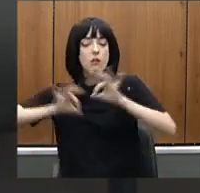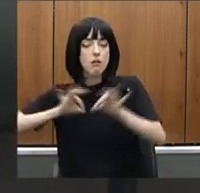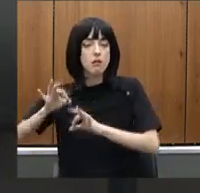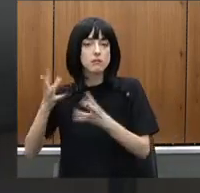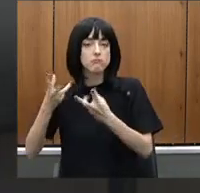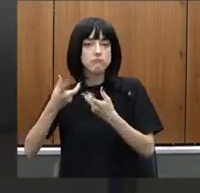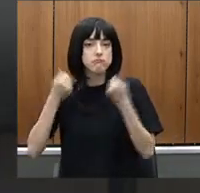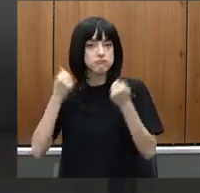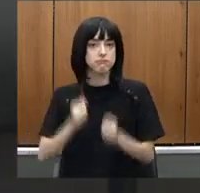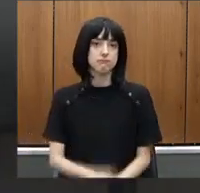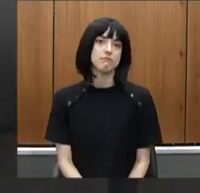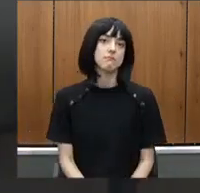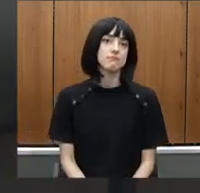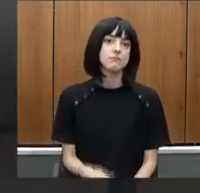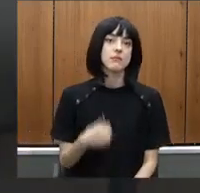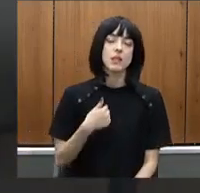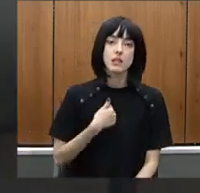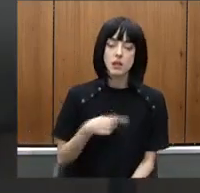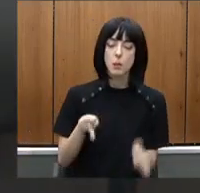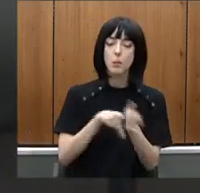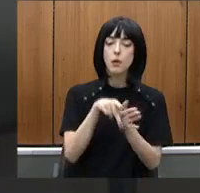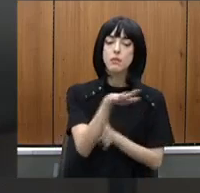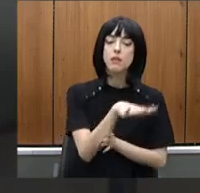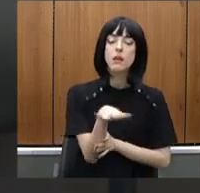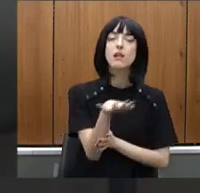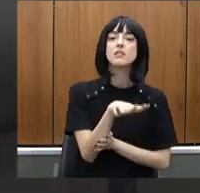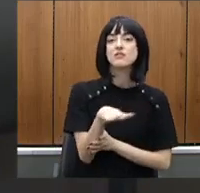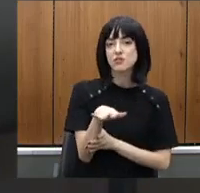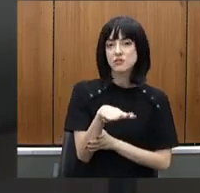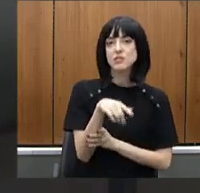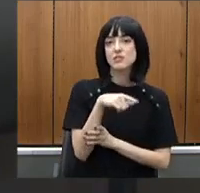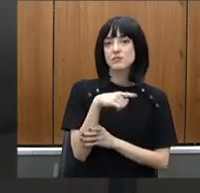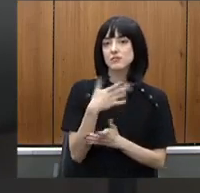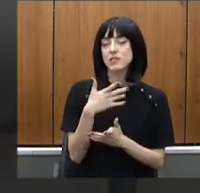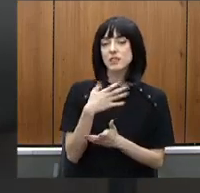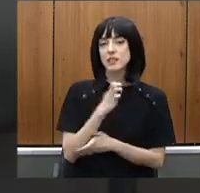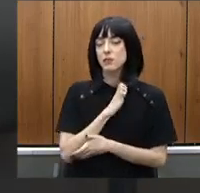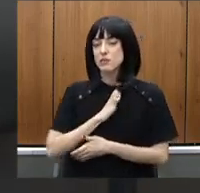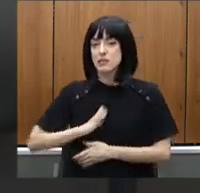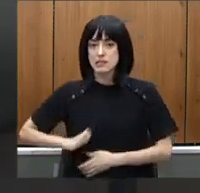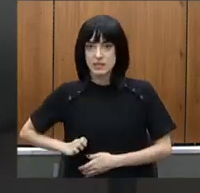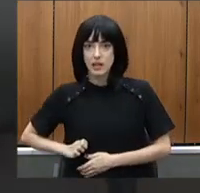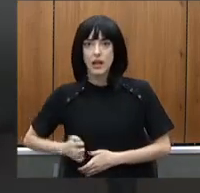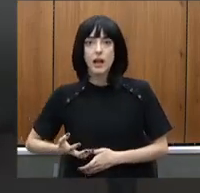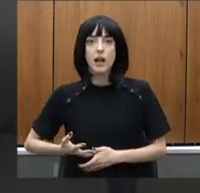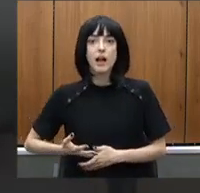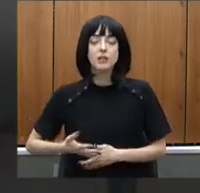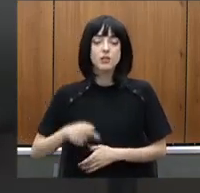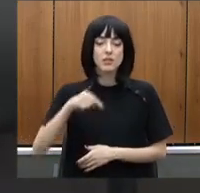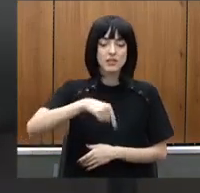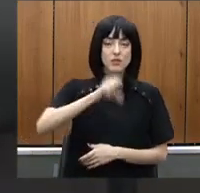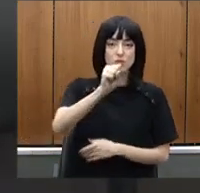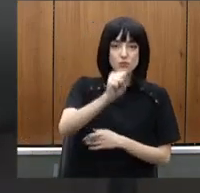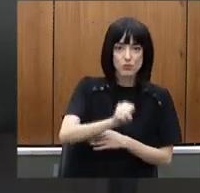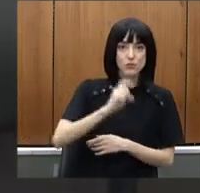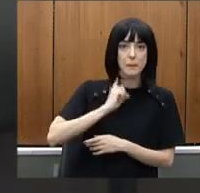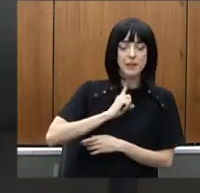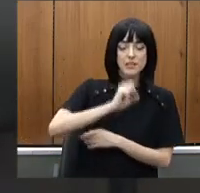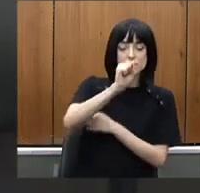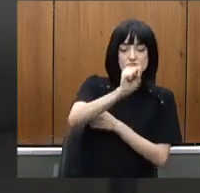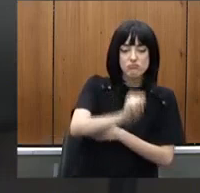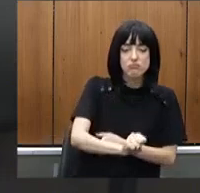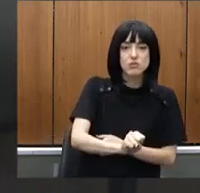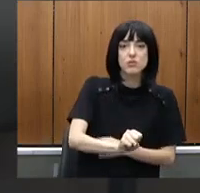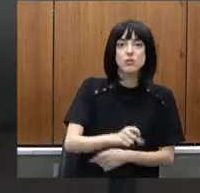de movimento da região estado não é principalmente de Belo Horizonte em direção sul de Minas eu sou do Oeste